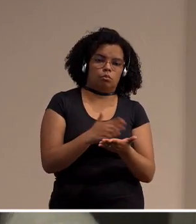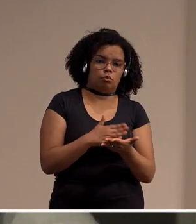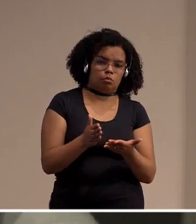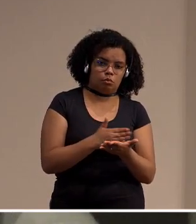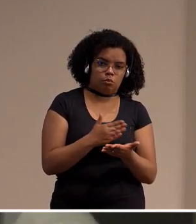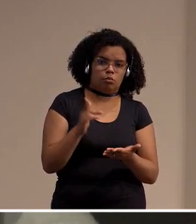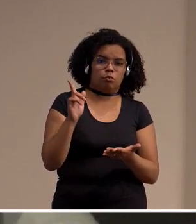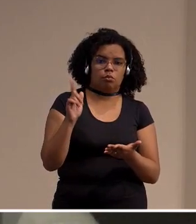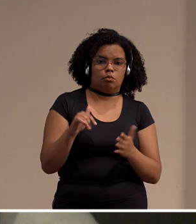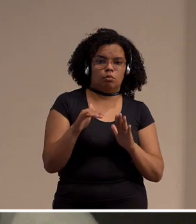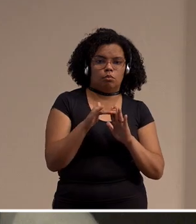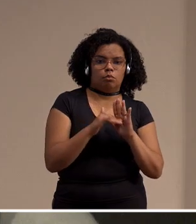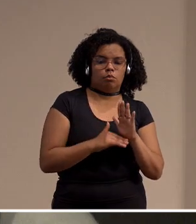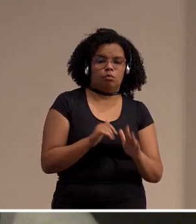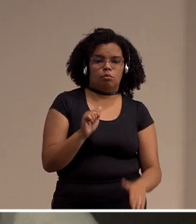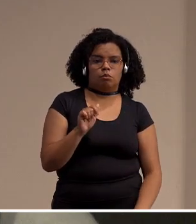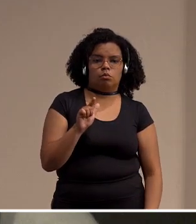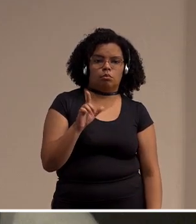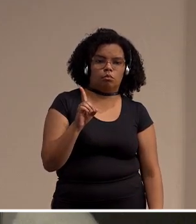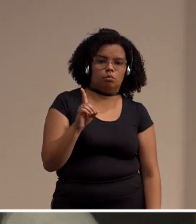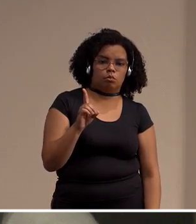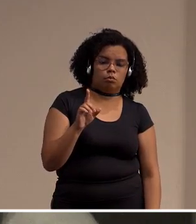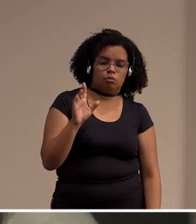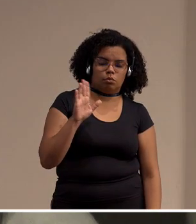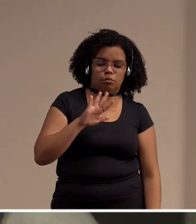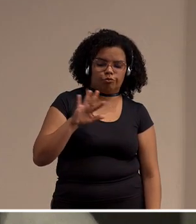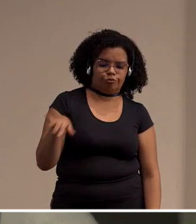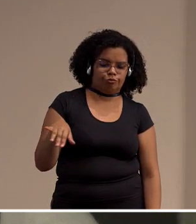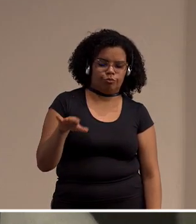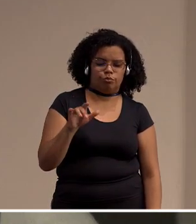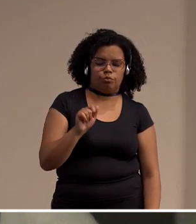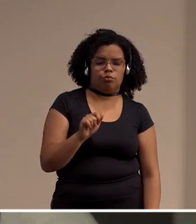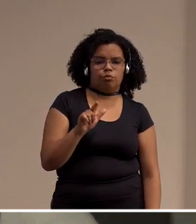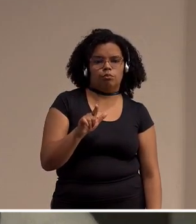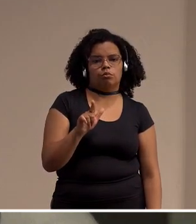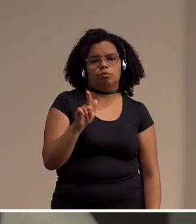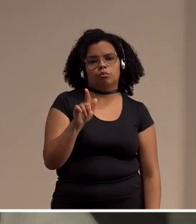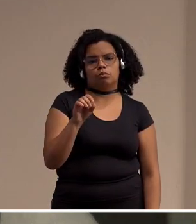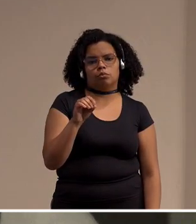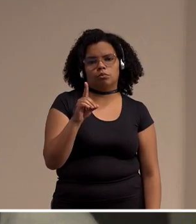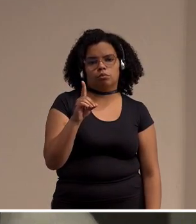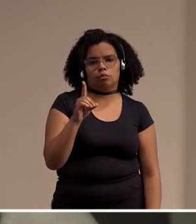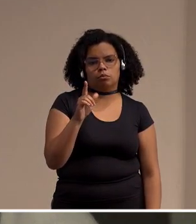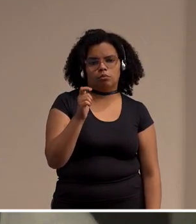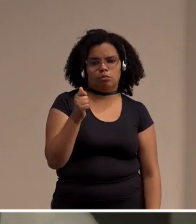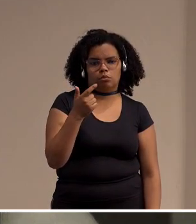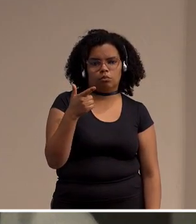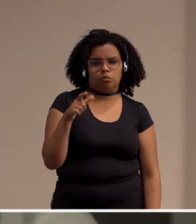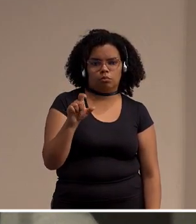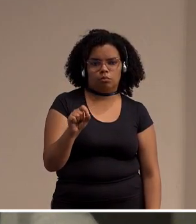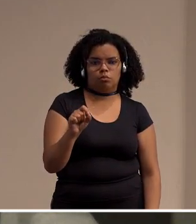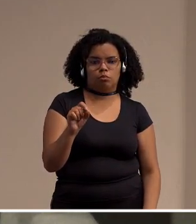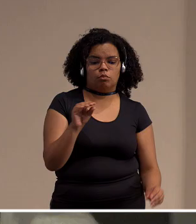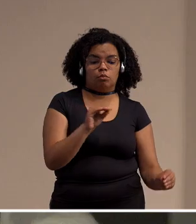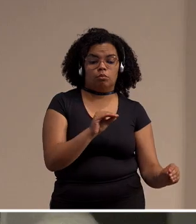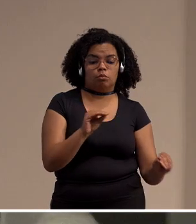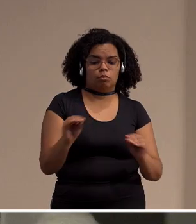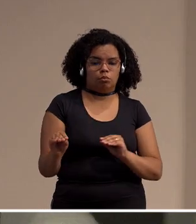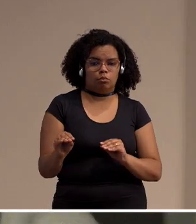é a autobiografia do algodão. Então, é como se o sujeito começasse a ser deslocado para um outro